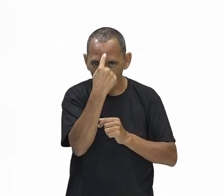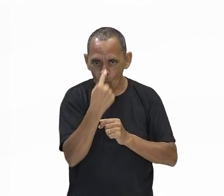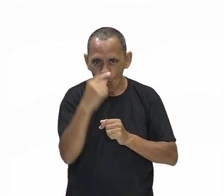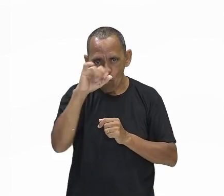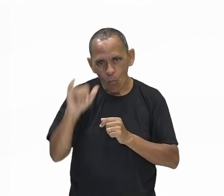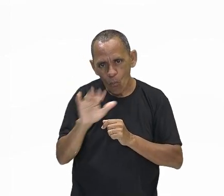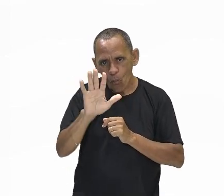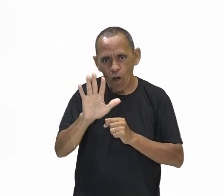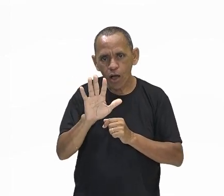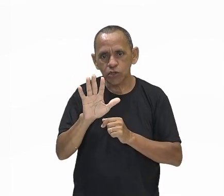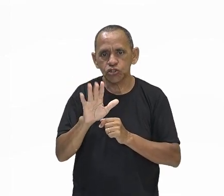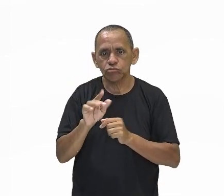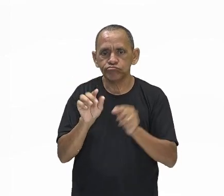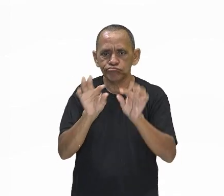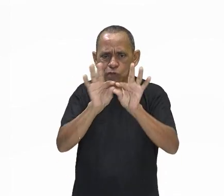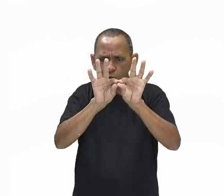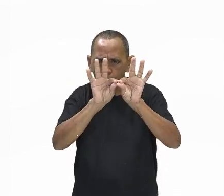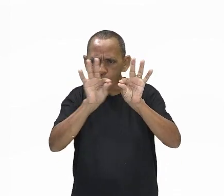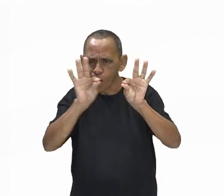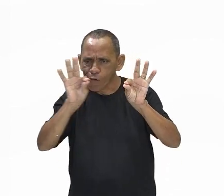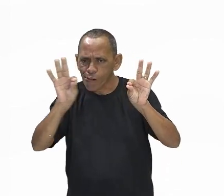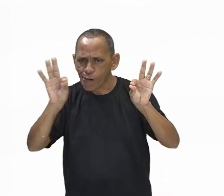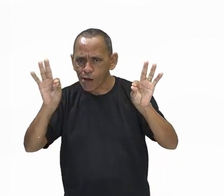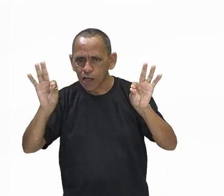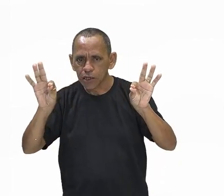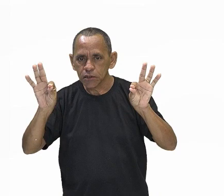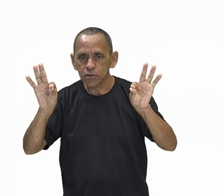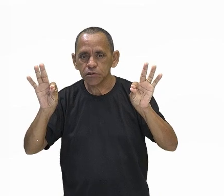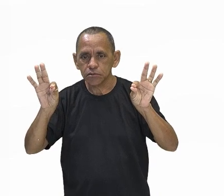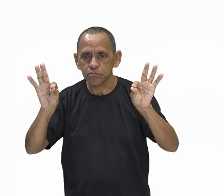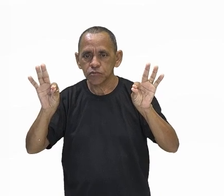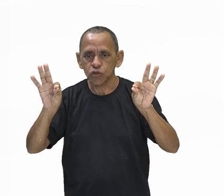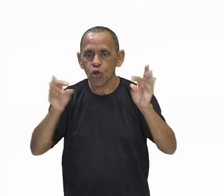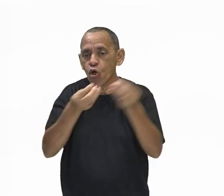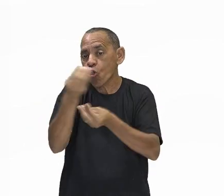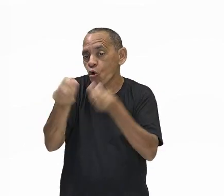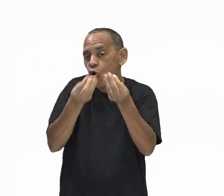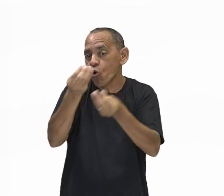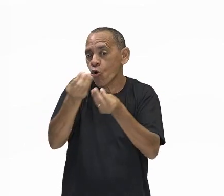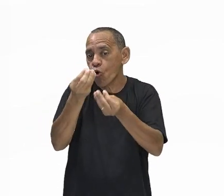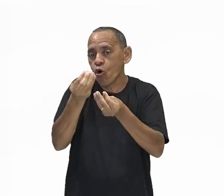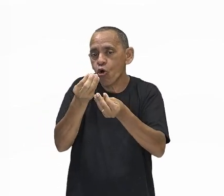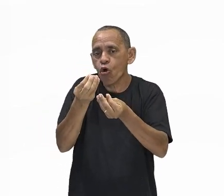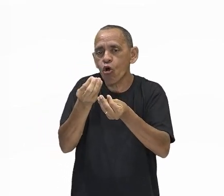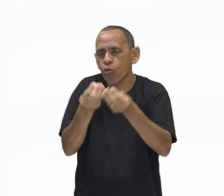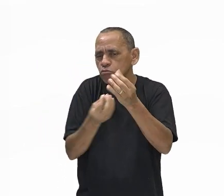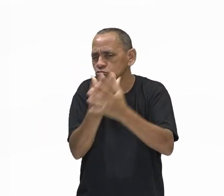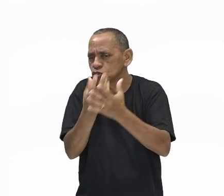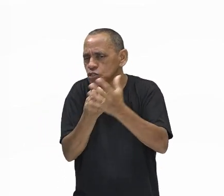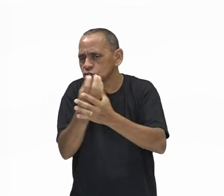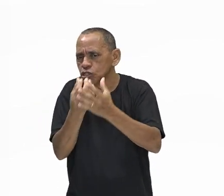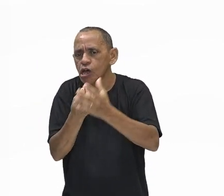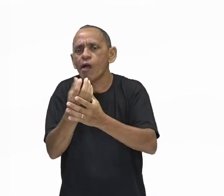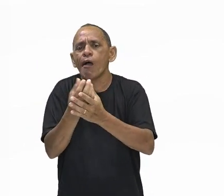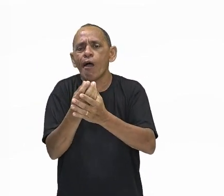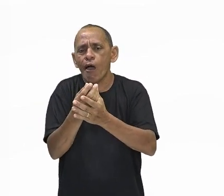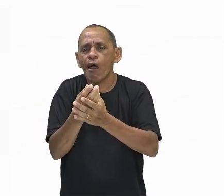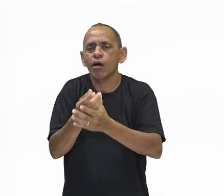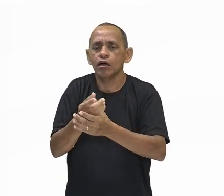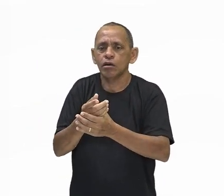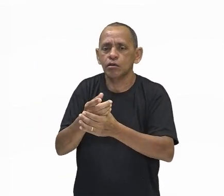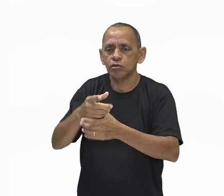superfícies curvas, que é como nós queremos construir uma lente. Ela precisa ser de material transparente e ela precisa